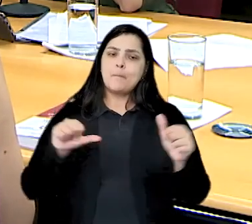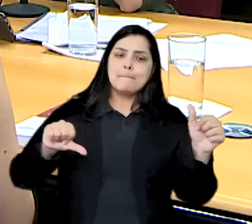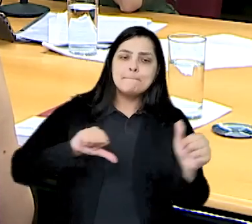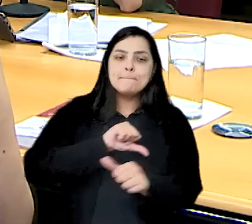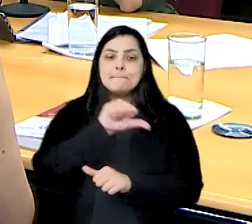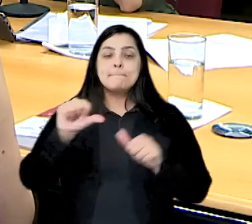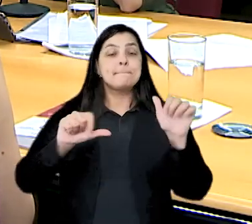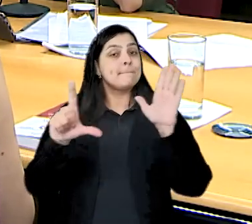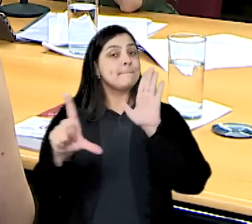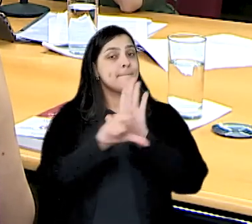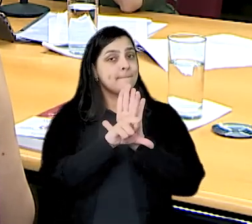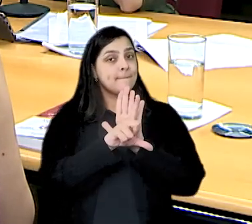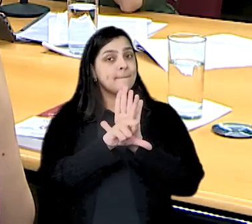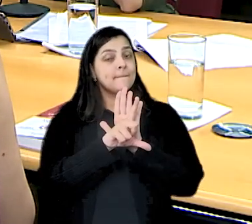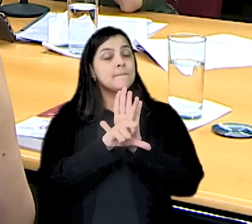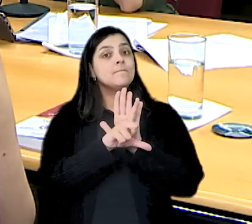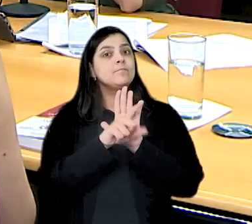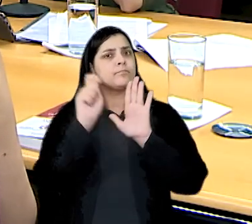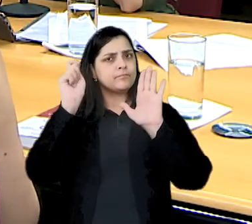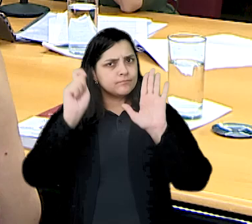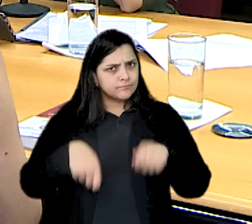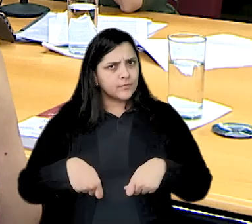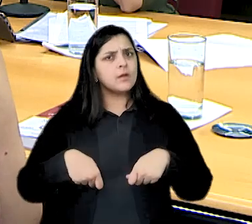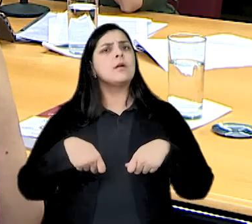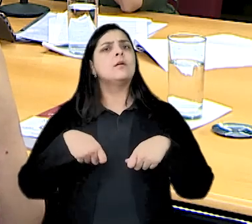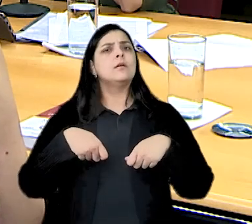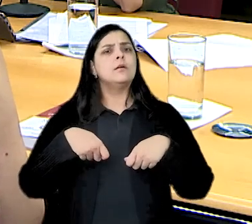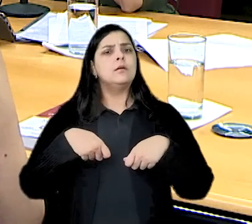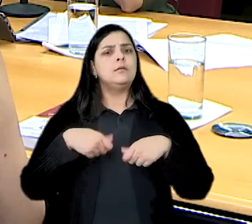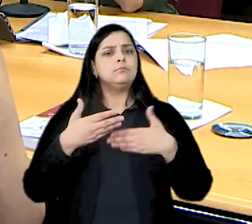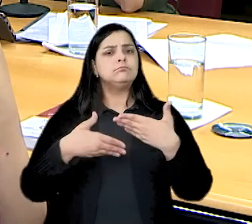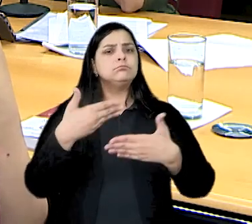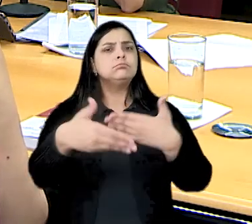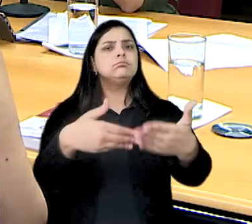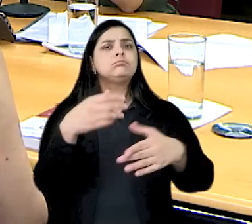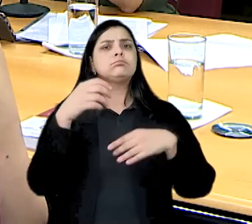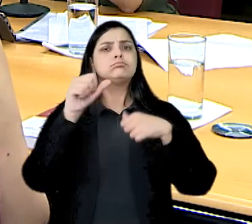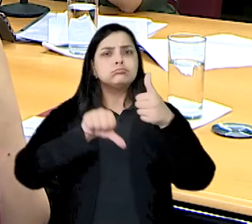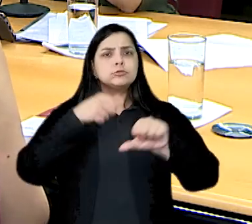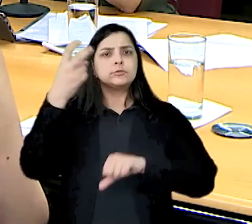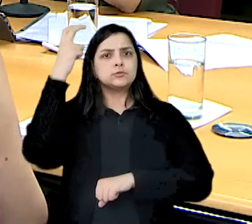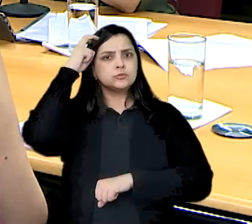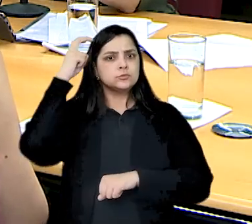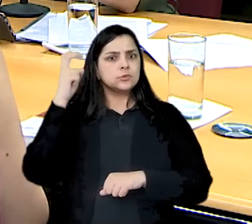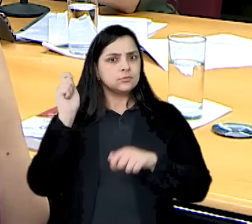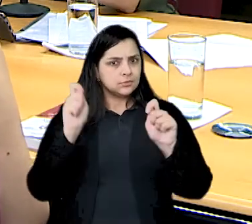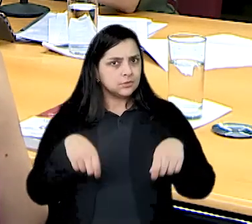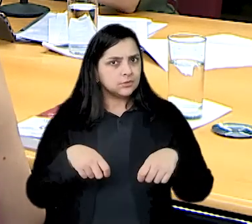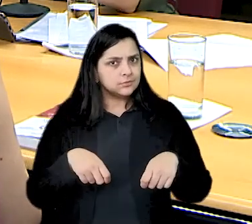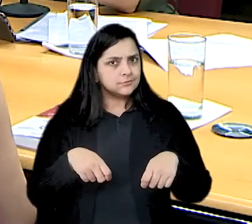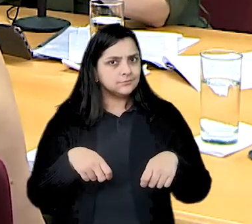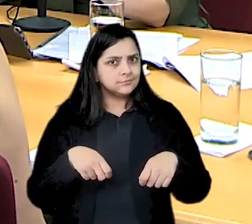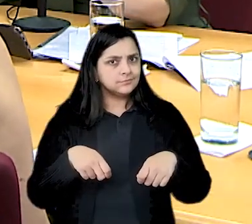a mudança da legislação vai ser capaz de produzir a mudança